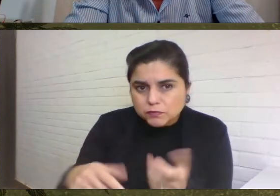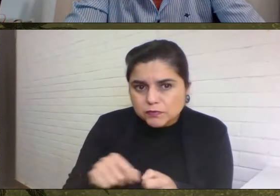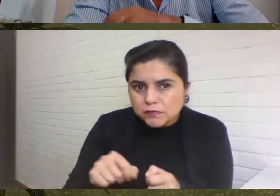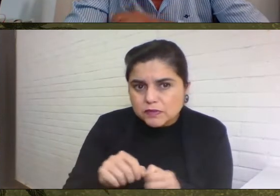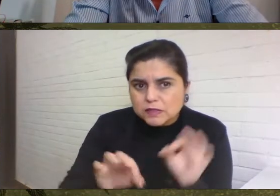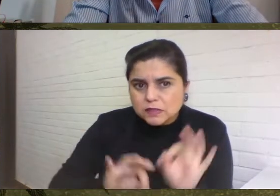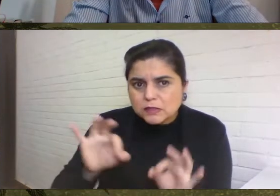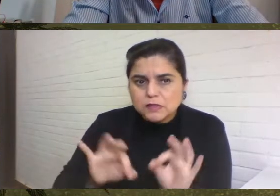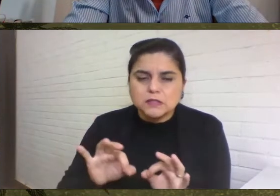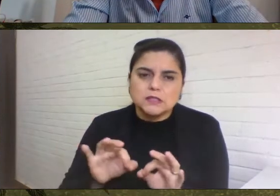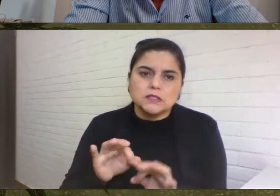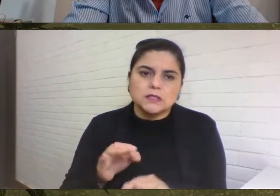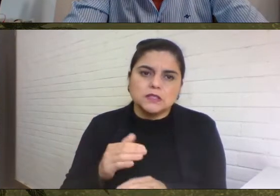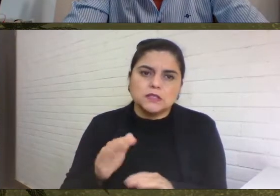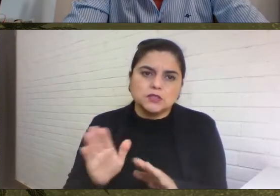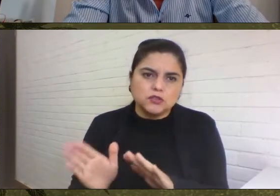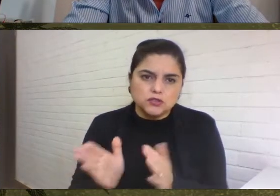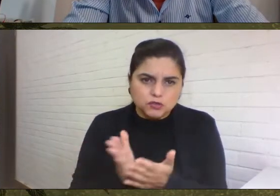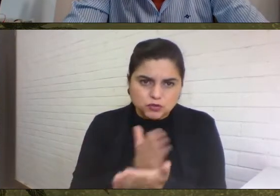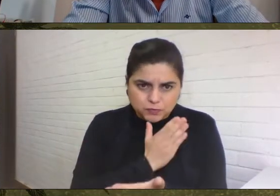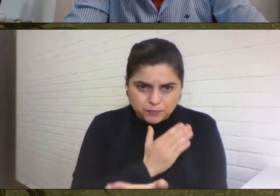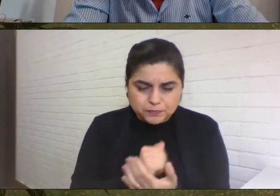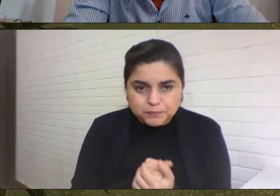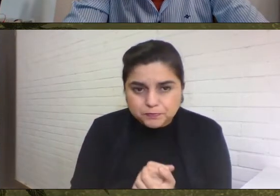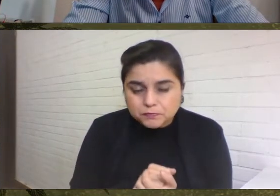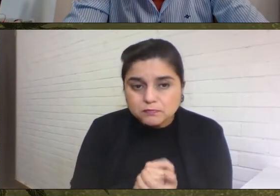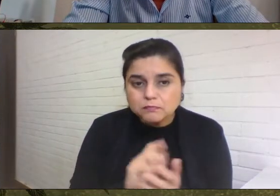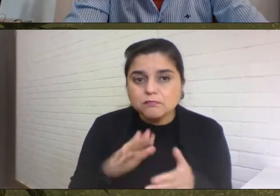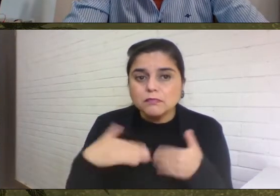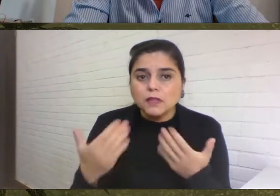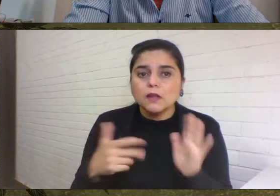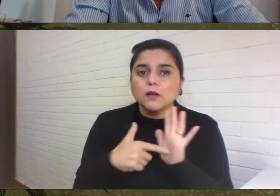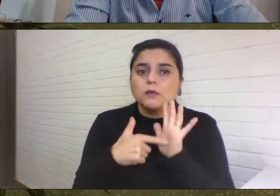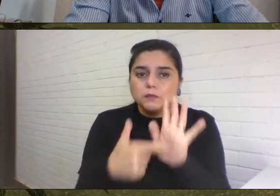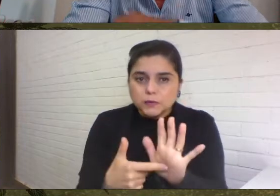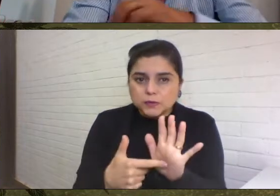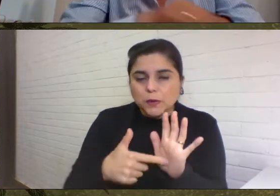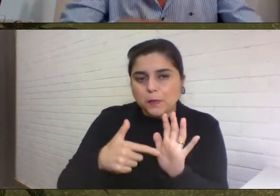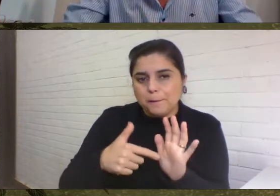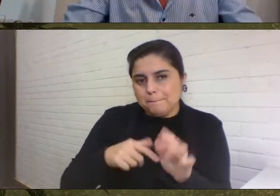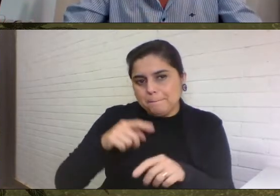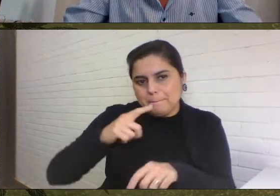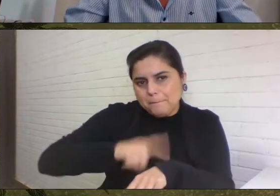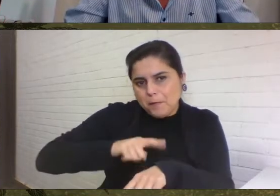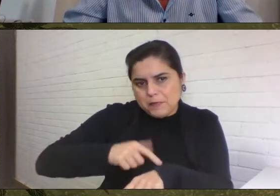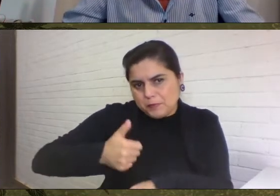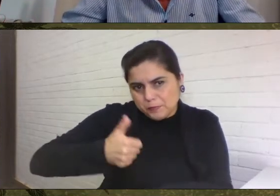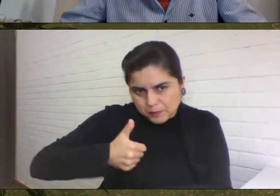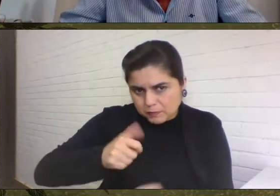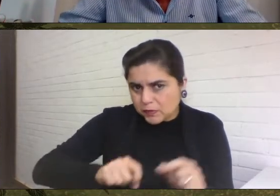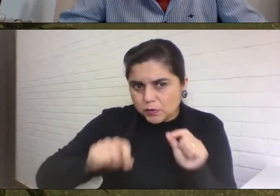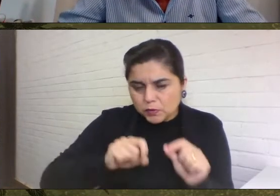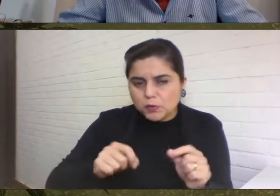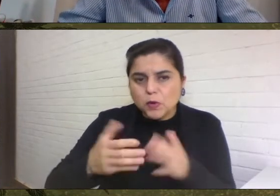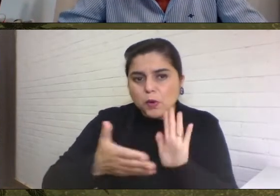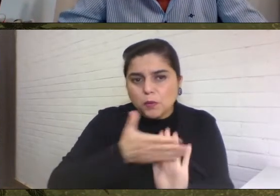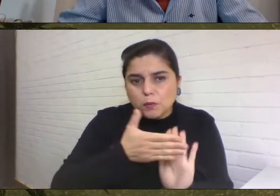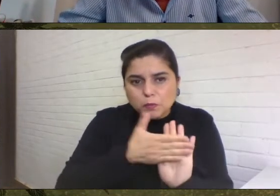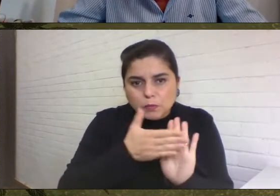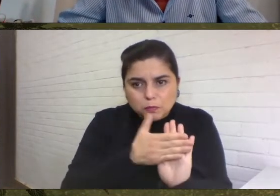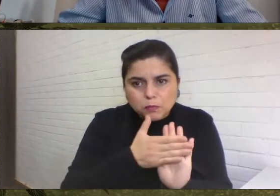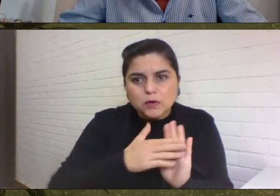distinção e por apresentar, num primeiro momento, propostas no sentido